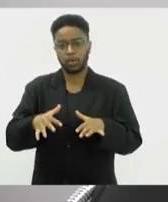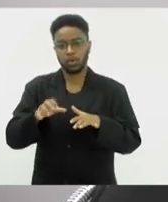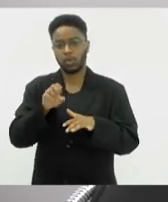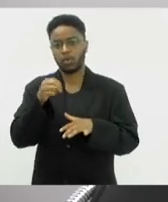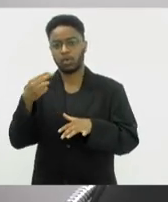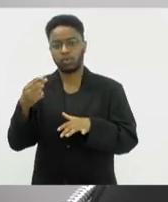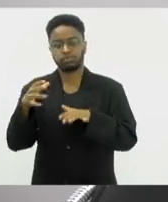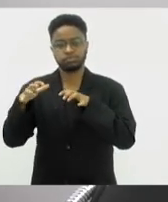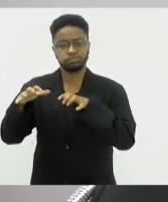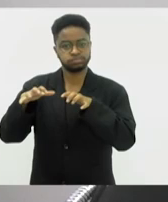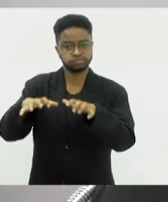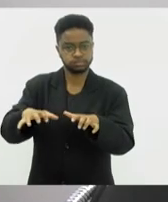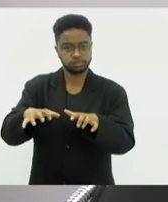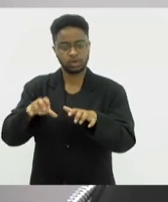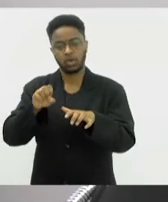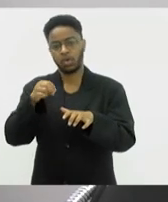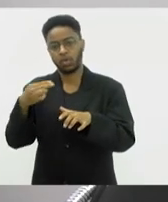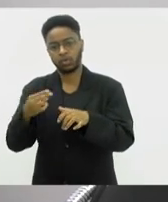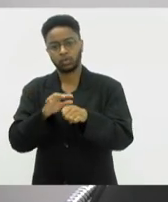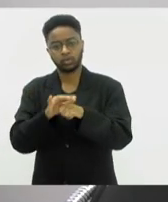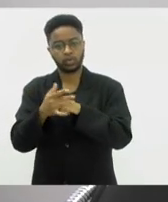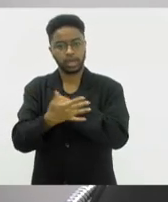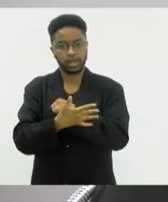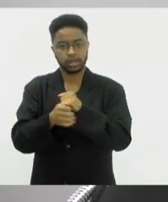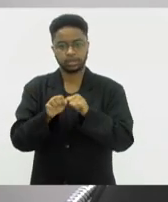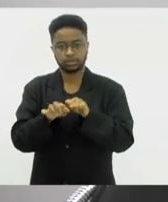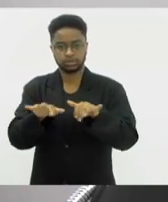de endemias, etc.